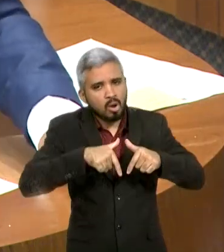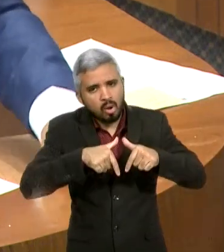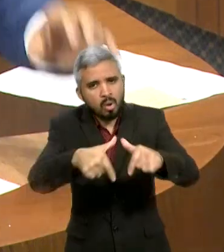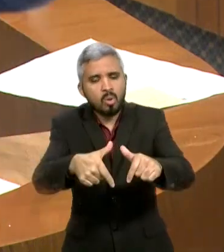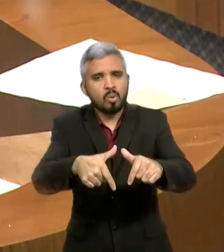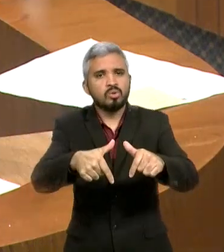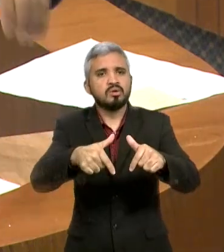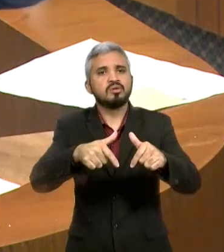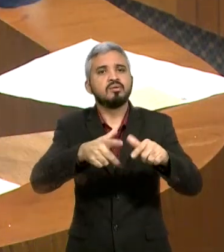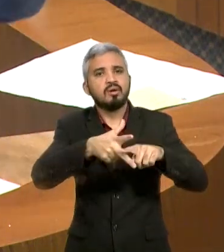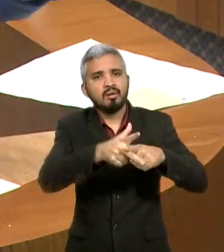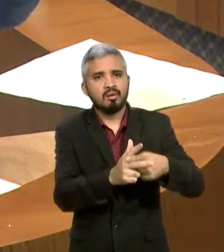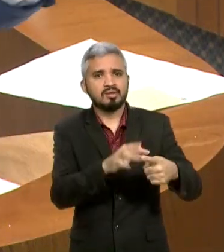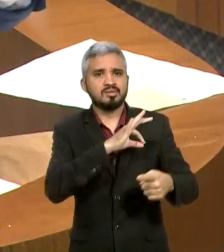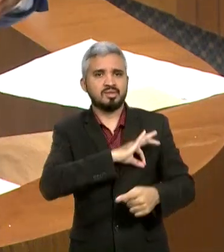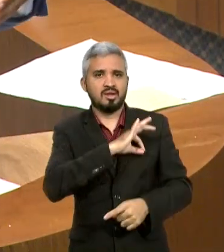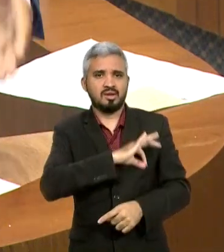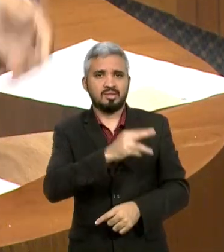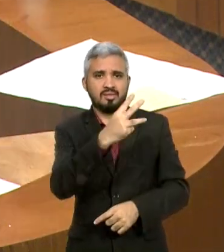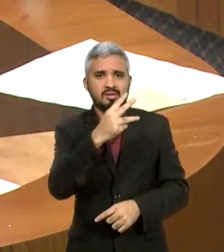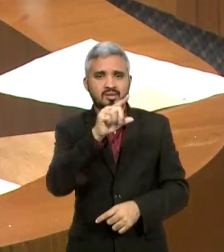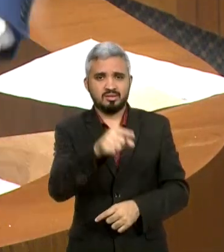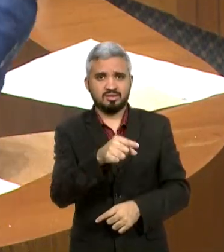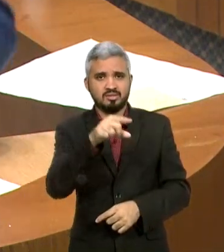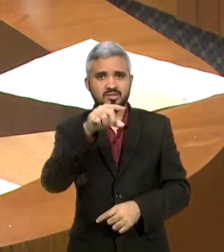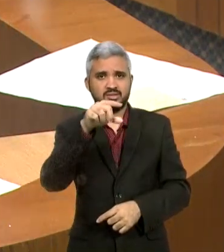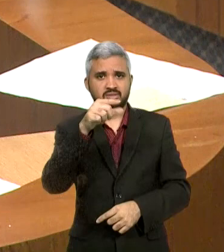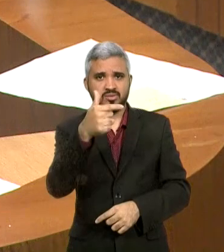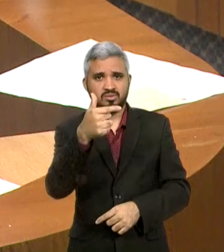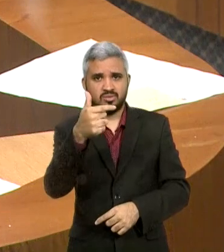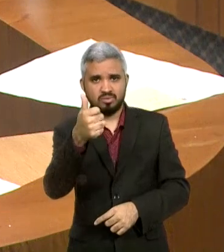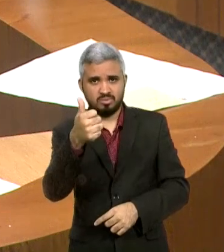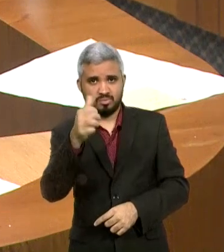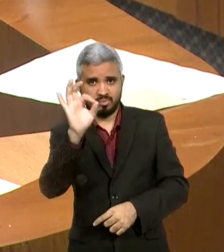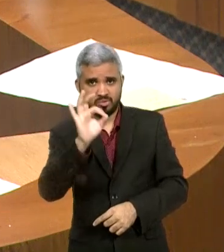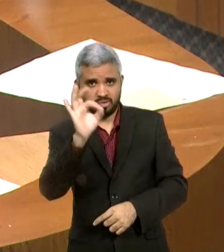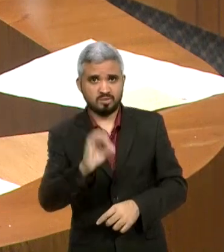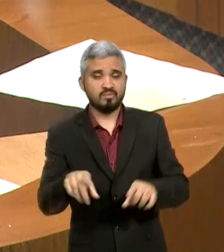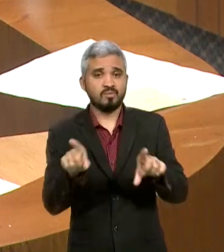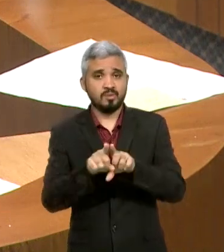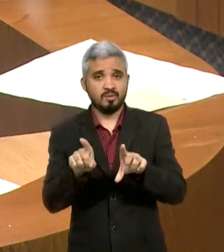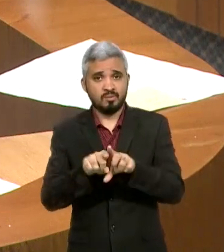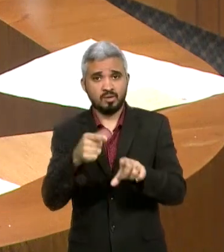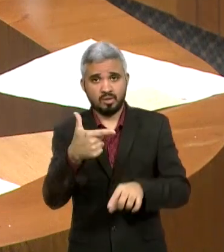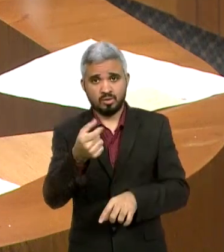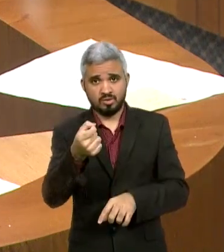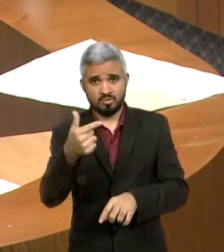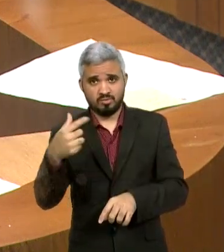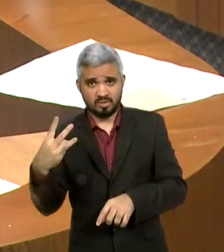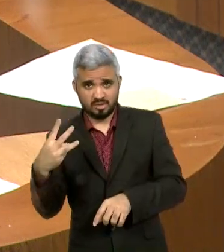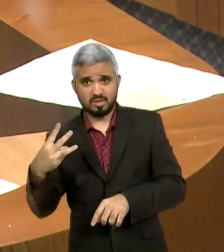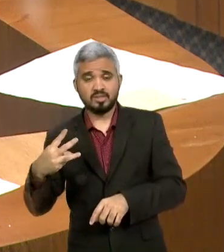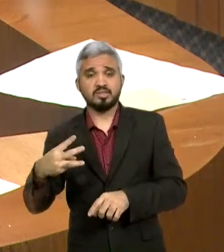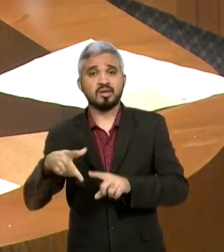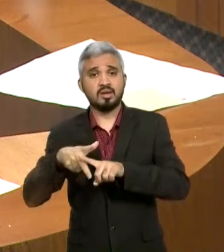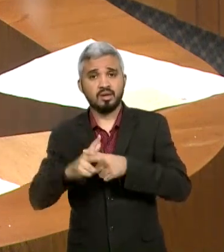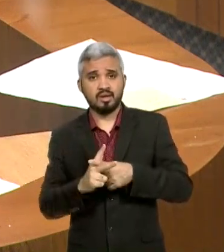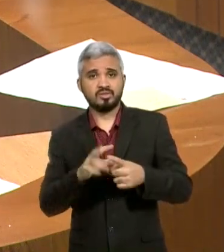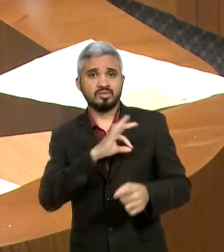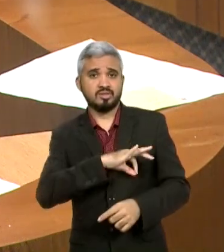passado, reajuste de 14,95% em 2023, e a luta pelo pagamento dos